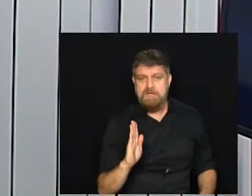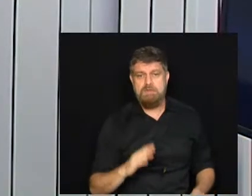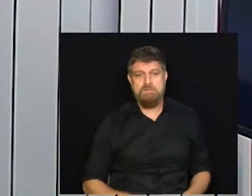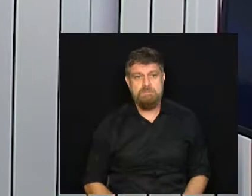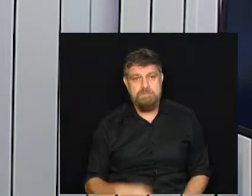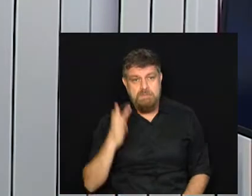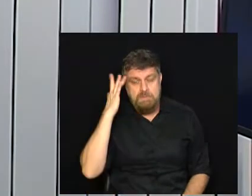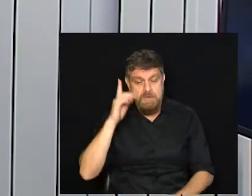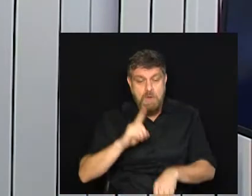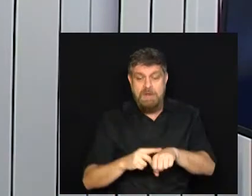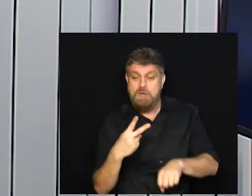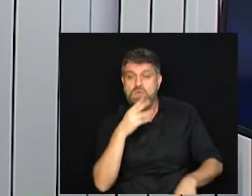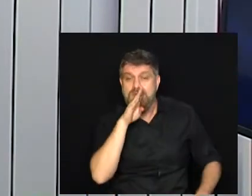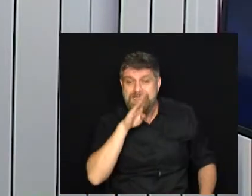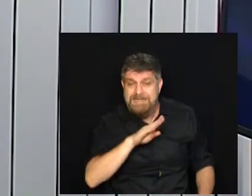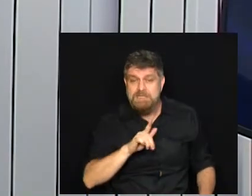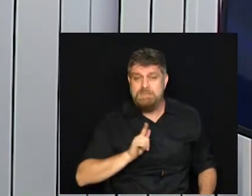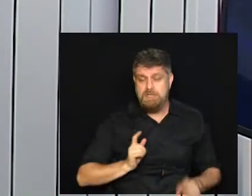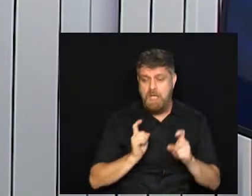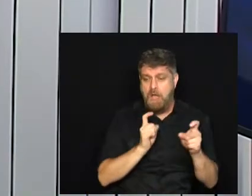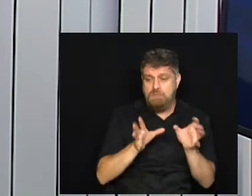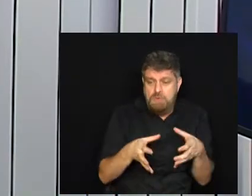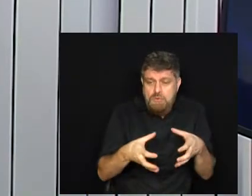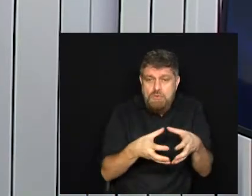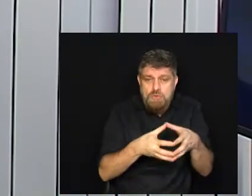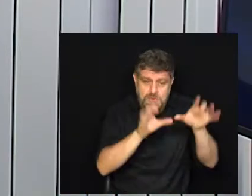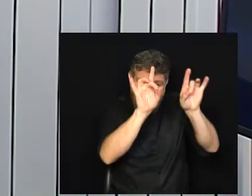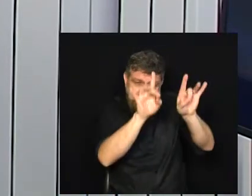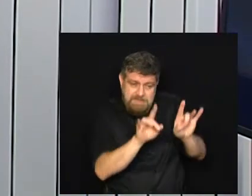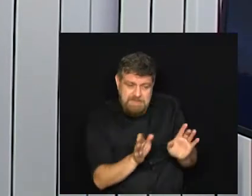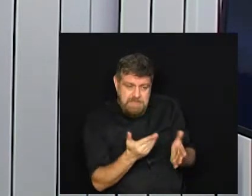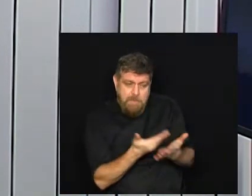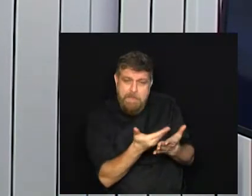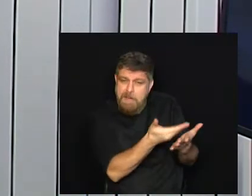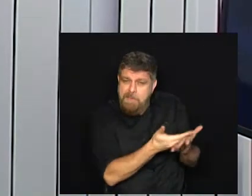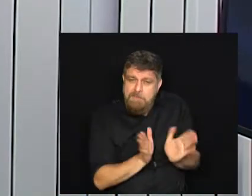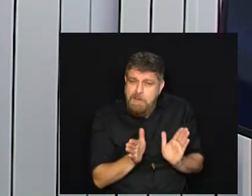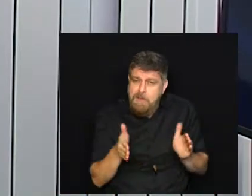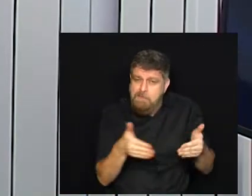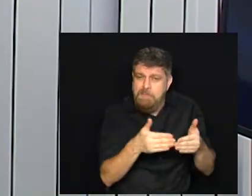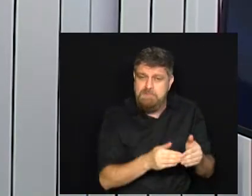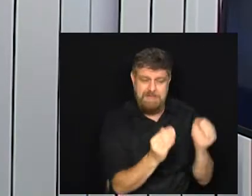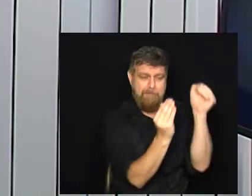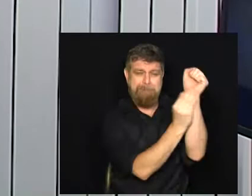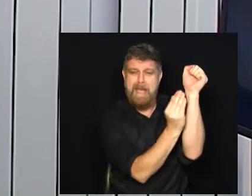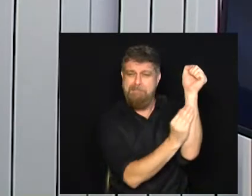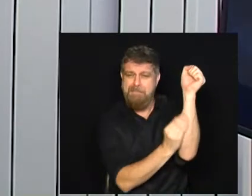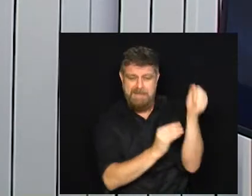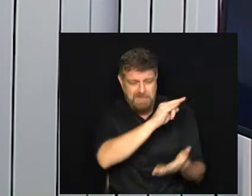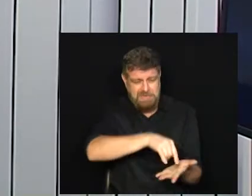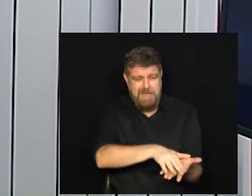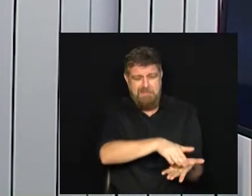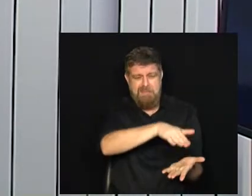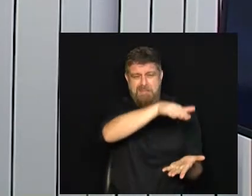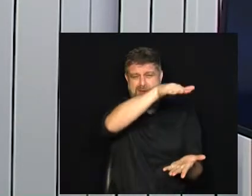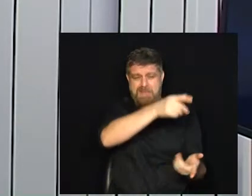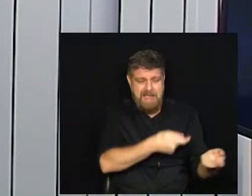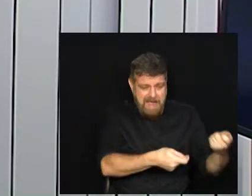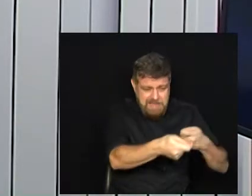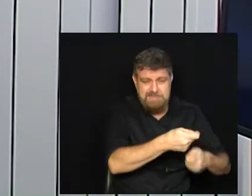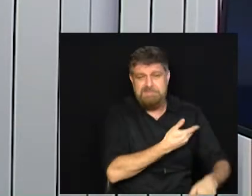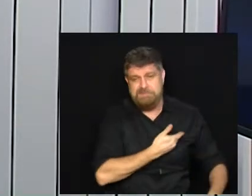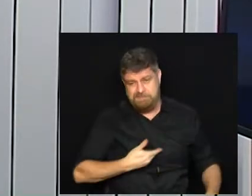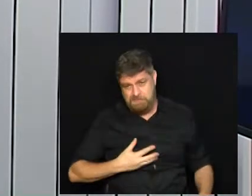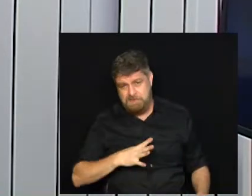amanhã, 14h, tem reunião da Comissão Especial de Estudos sobre desburocratização na administração